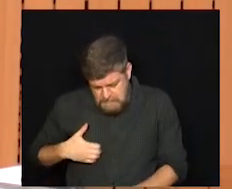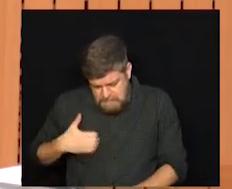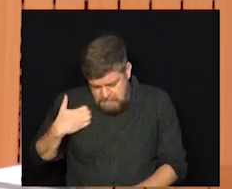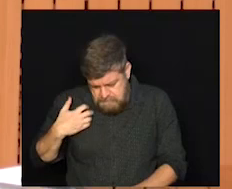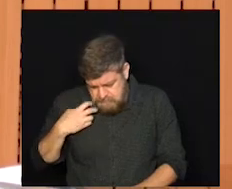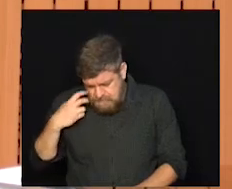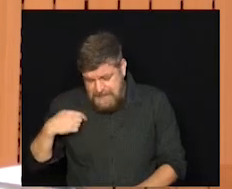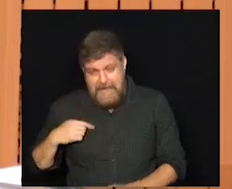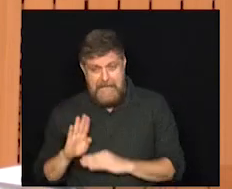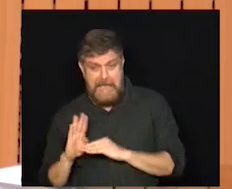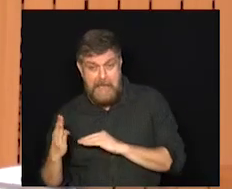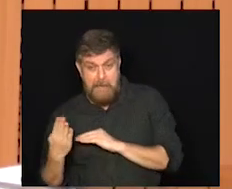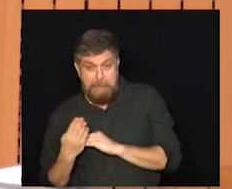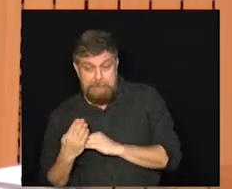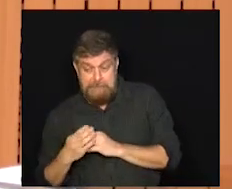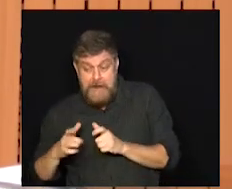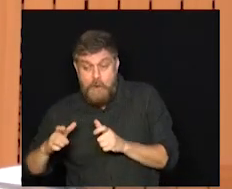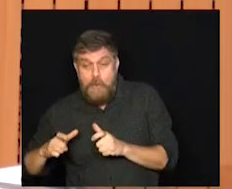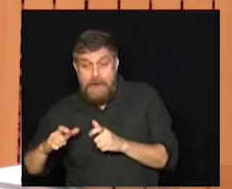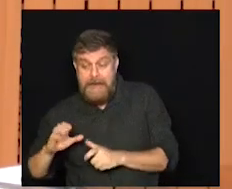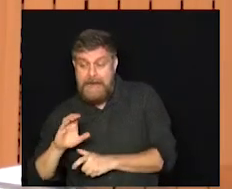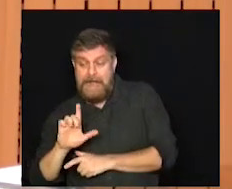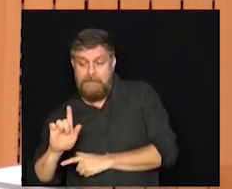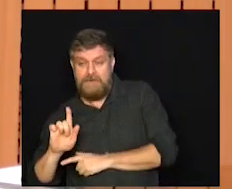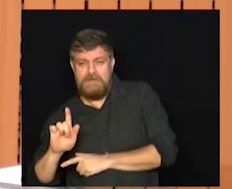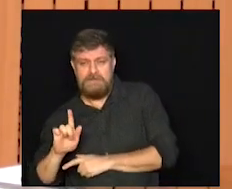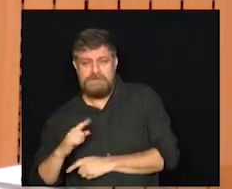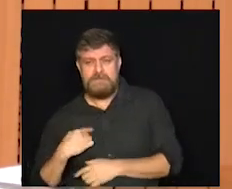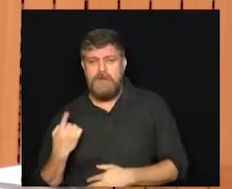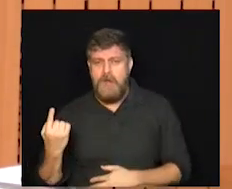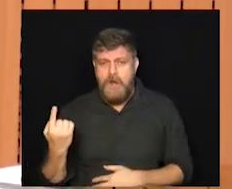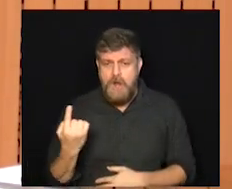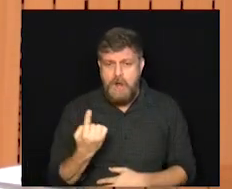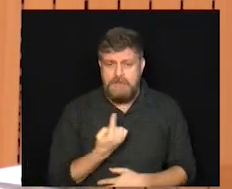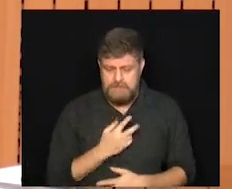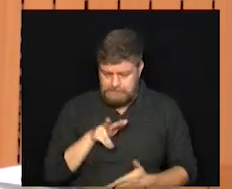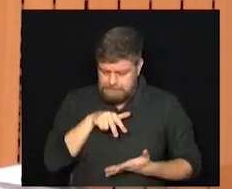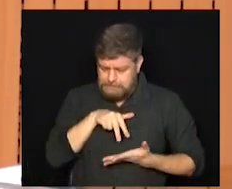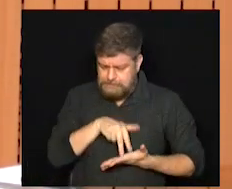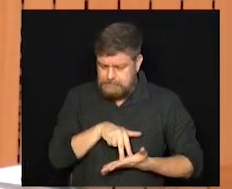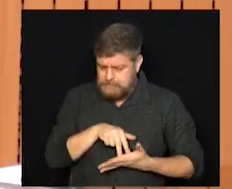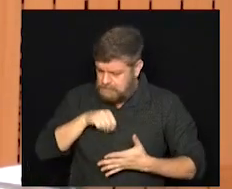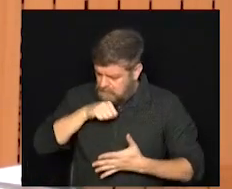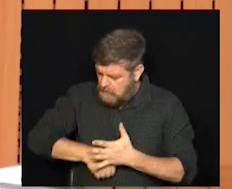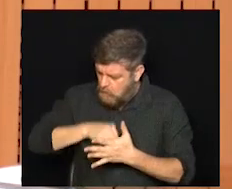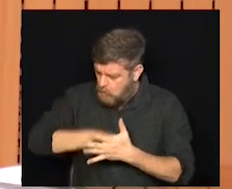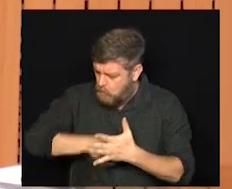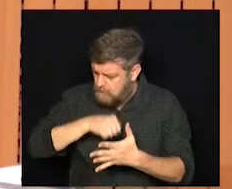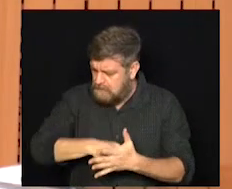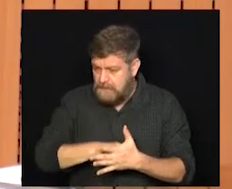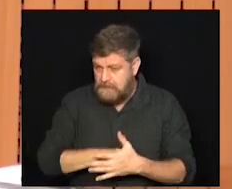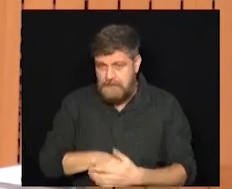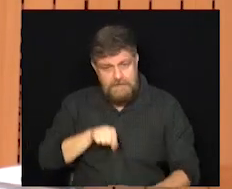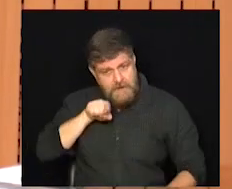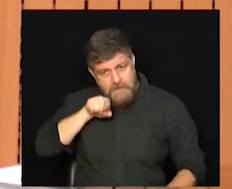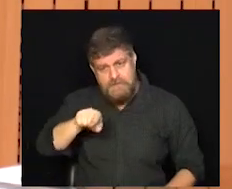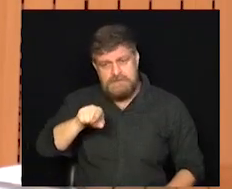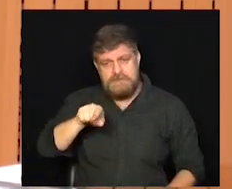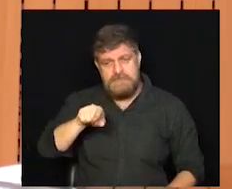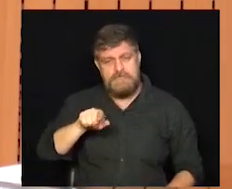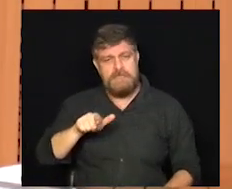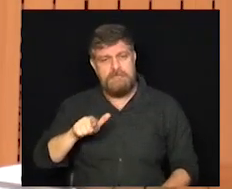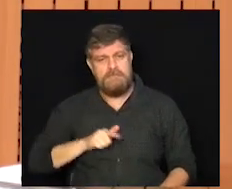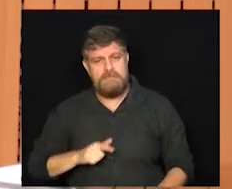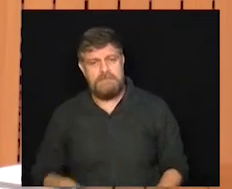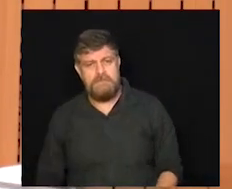algum bairro da região do Campo Grande. Nós estamos aqui para lutar por vocês, para